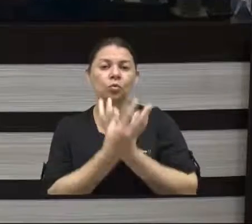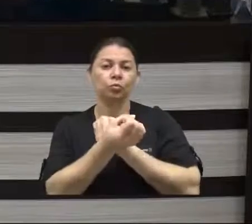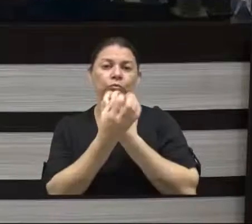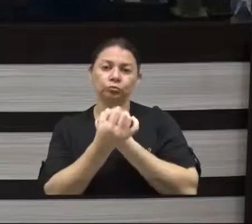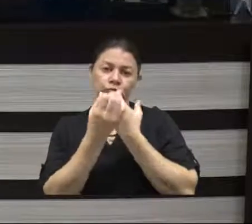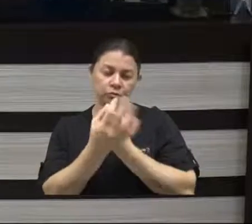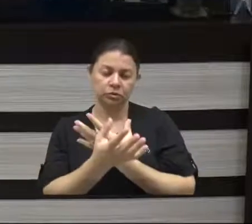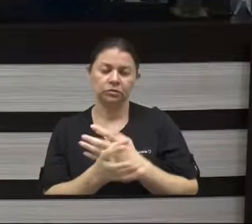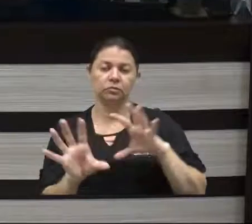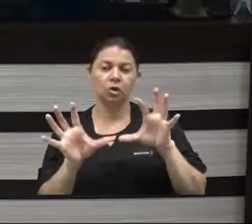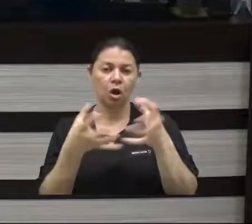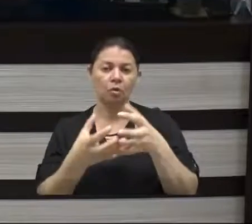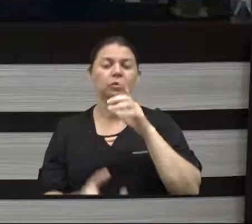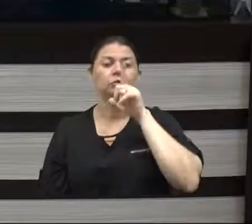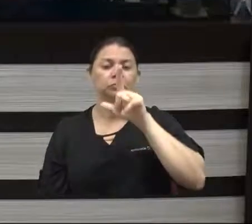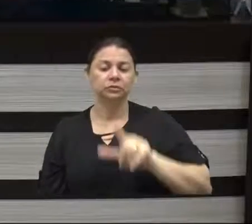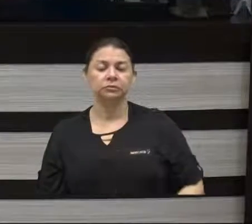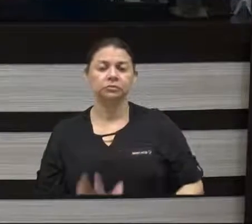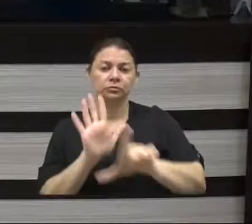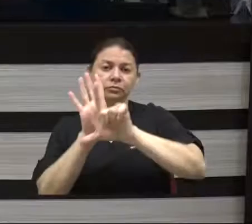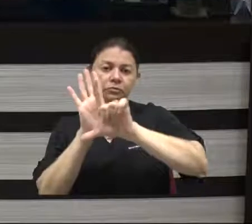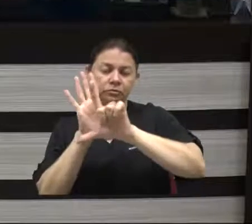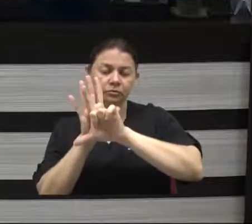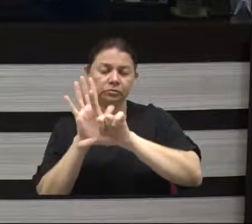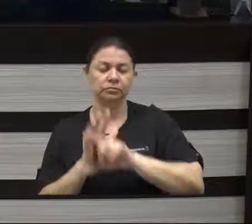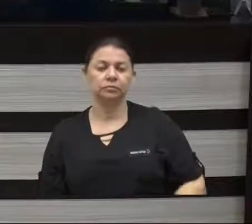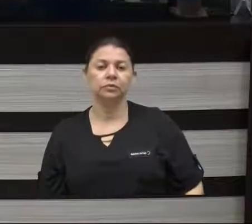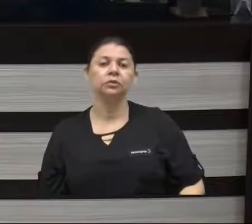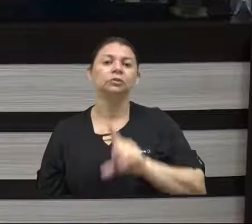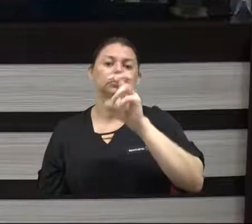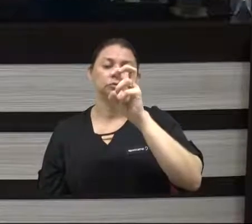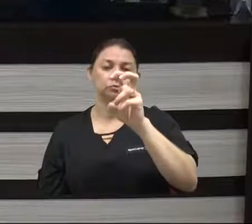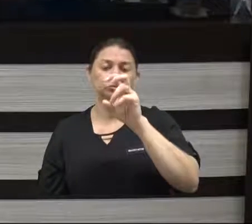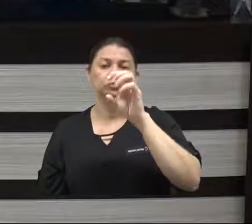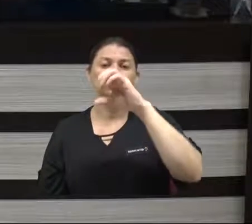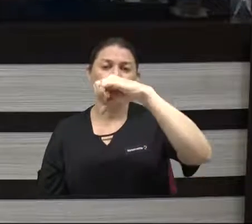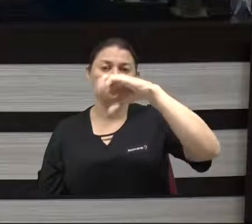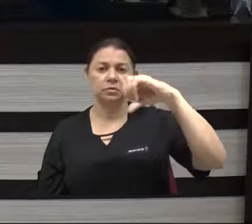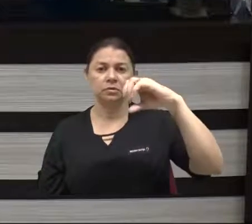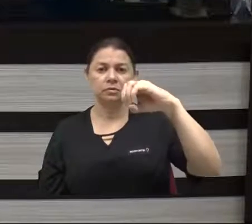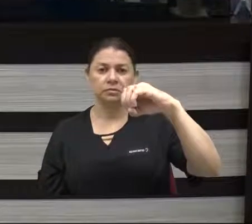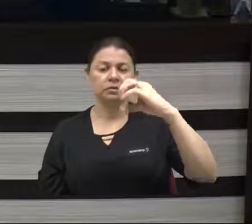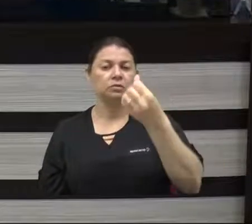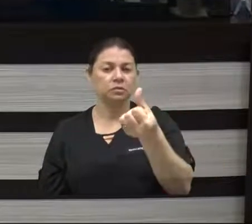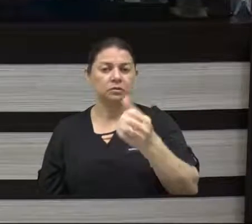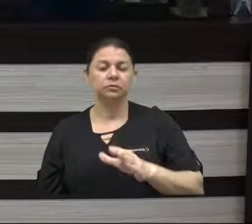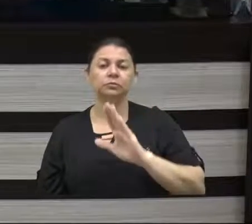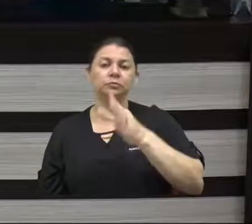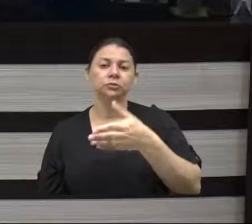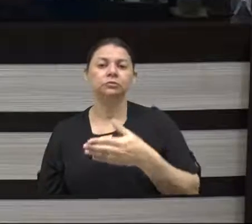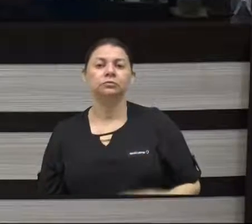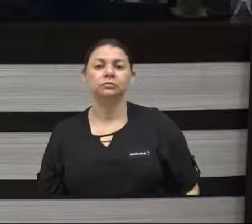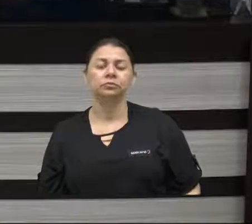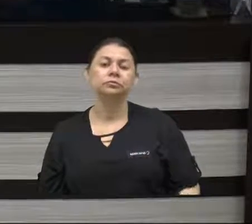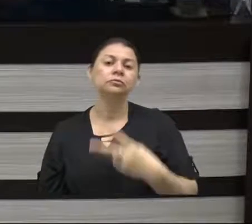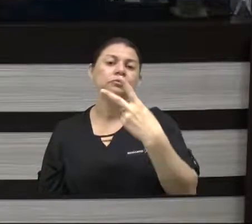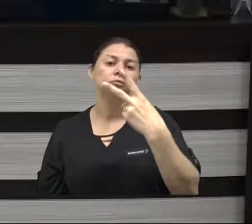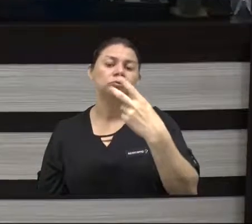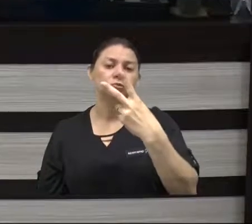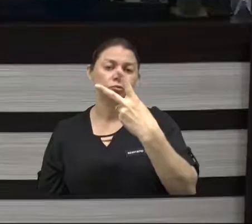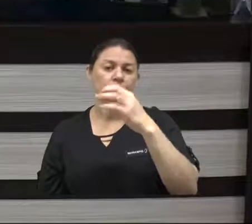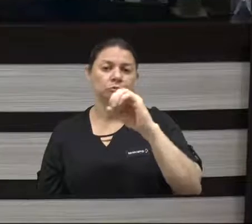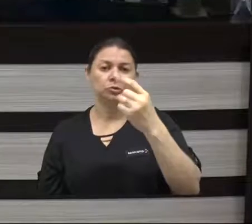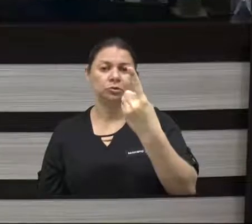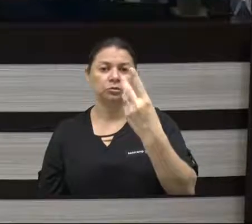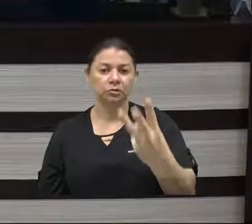Poder Executivo acerca da Lei 5.206, de 27 de dezembro de 2013, que dispõe sobre o programa Creche com Fila Única na Rede Municipal